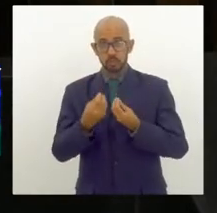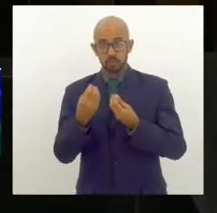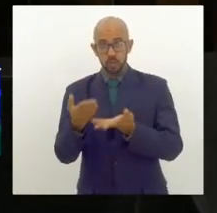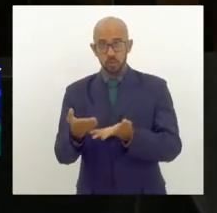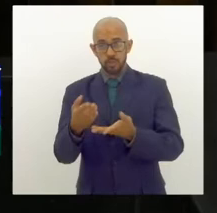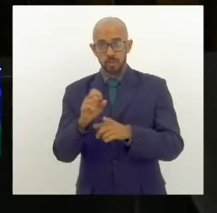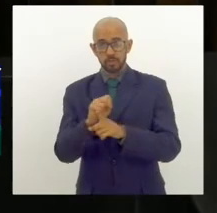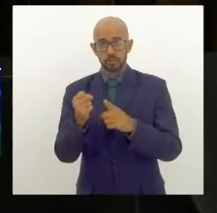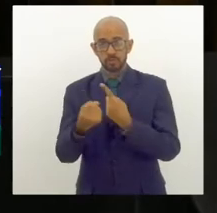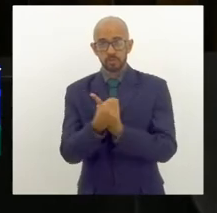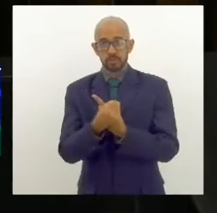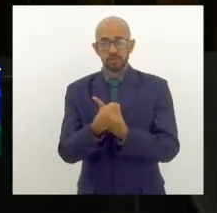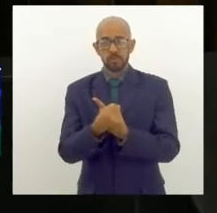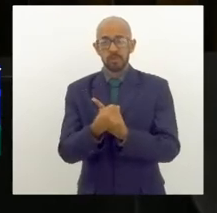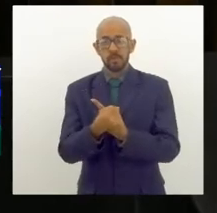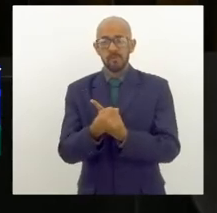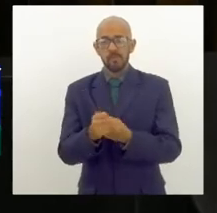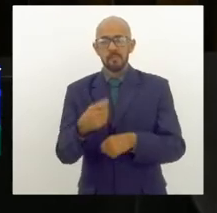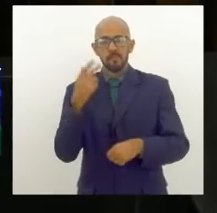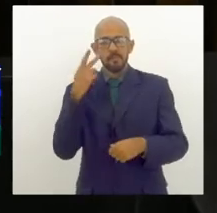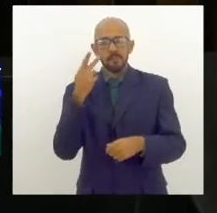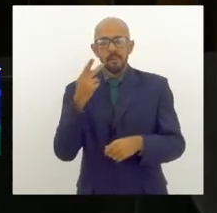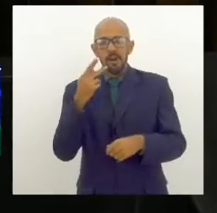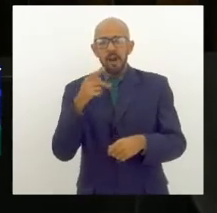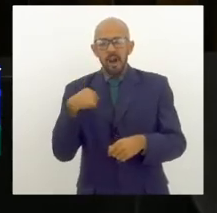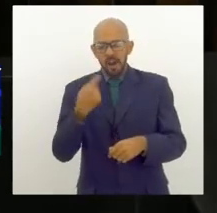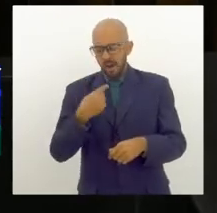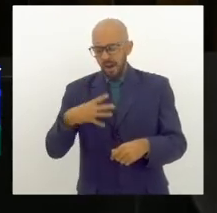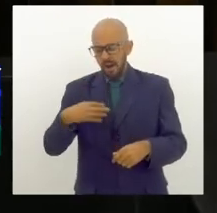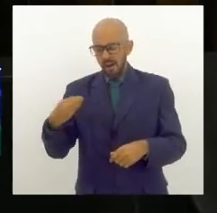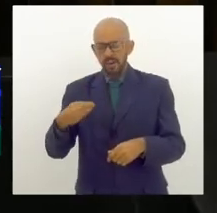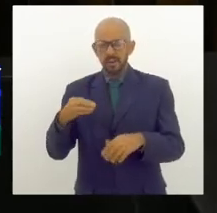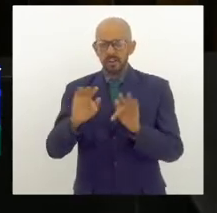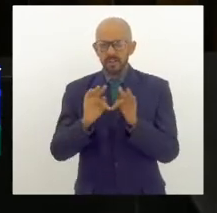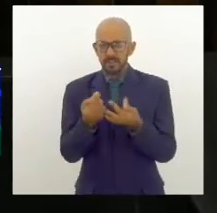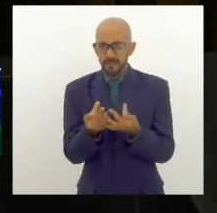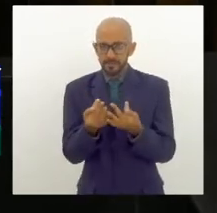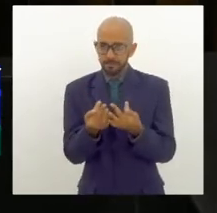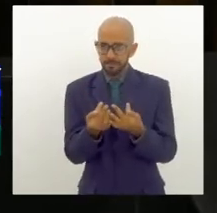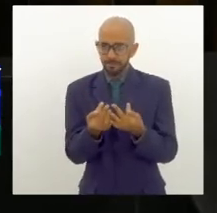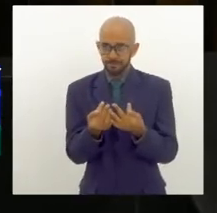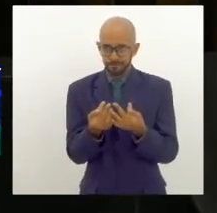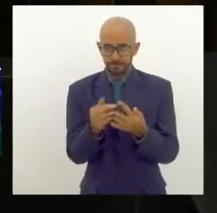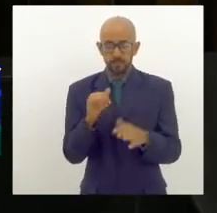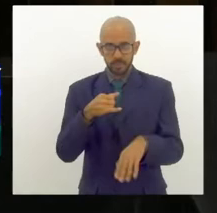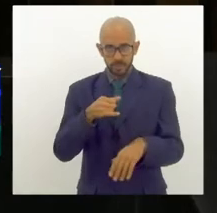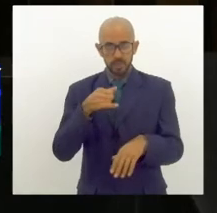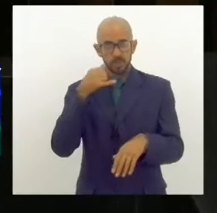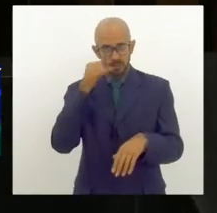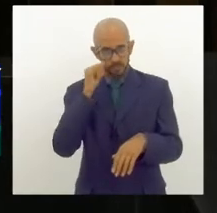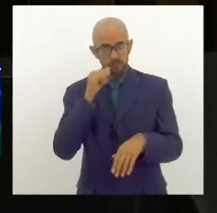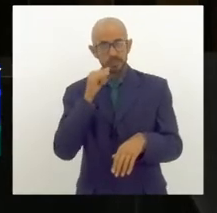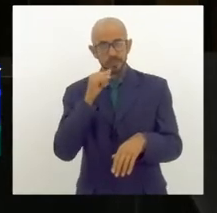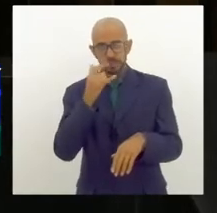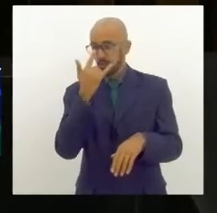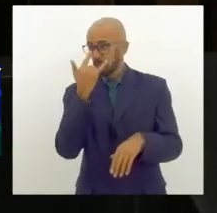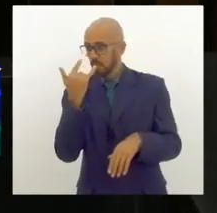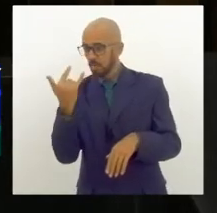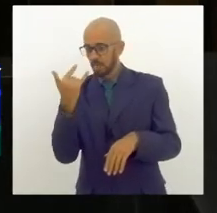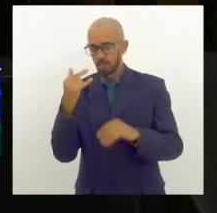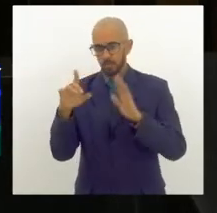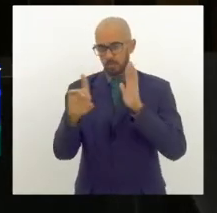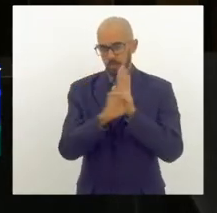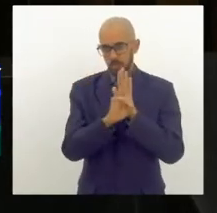à sociedade fluminense para que os nossos filhos, as nossas famílias, não caiam nessa cilada que é a droga.